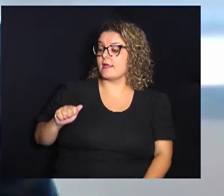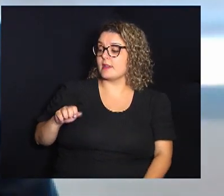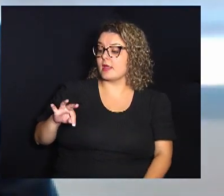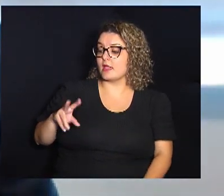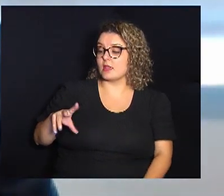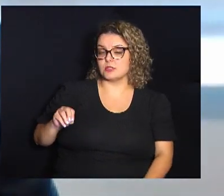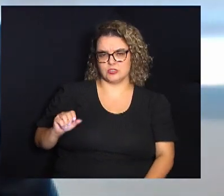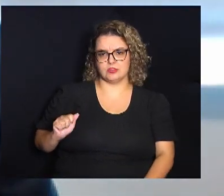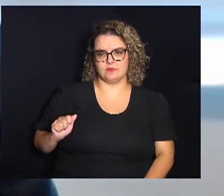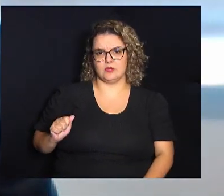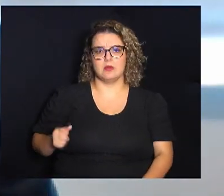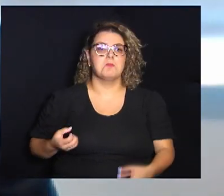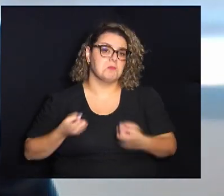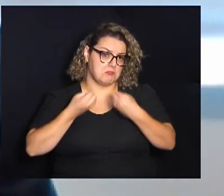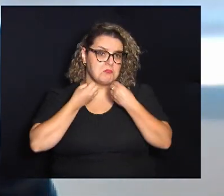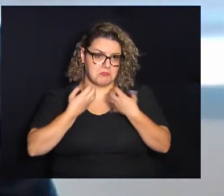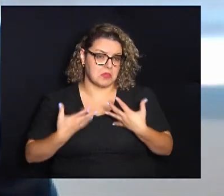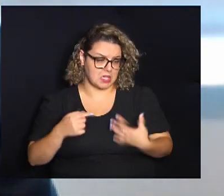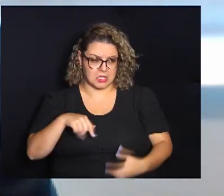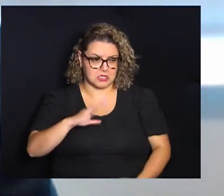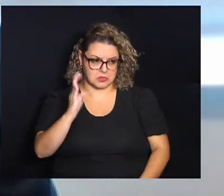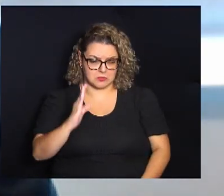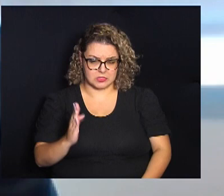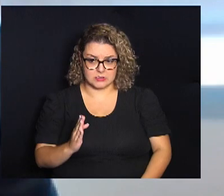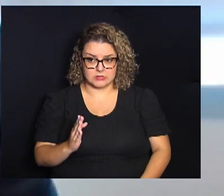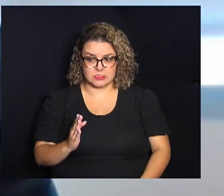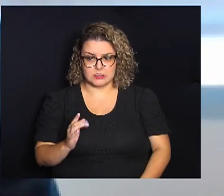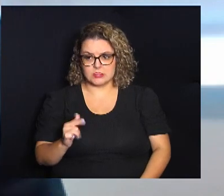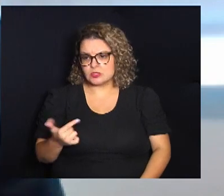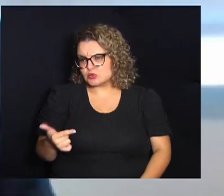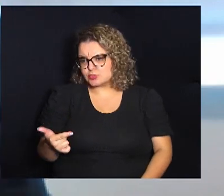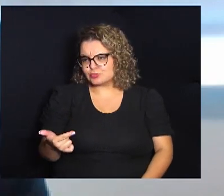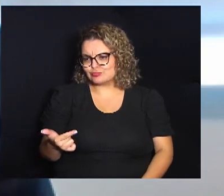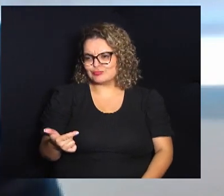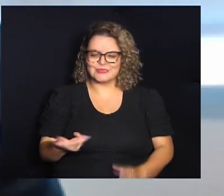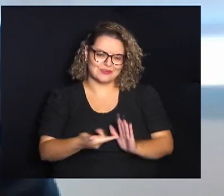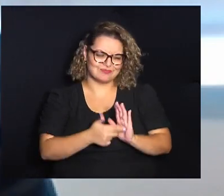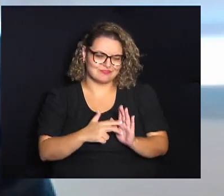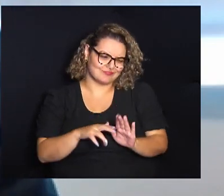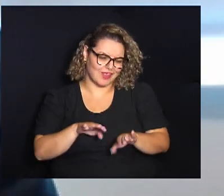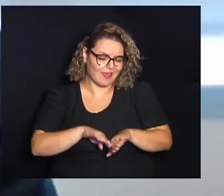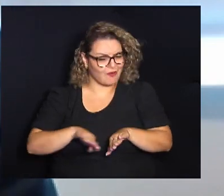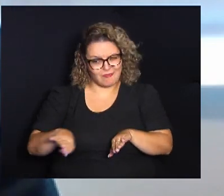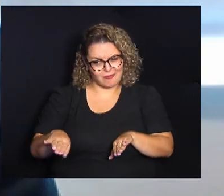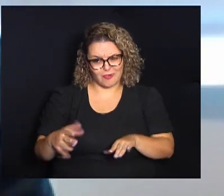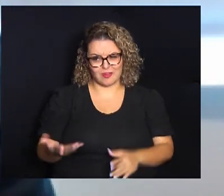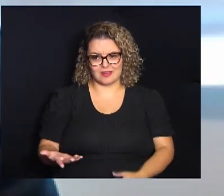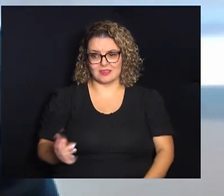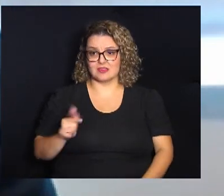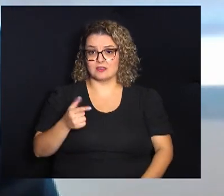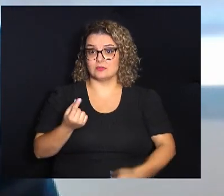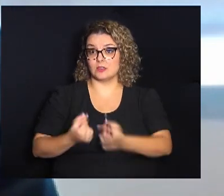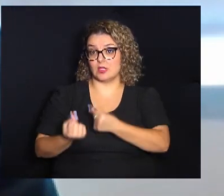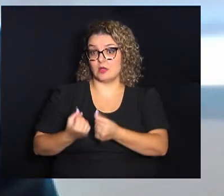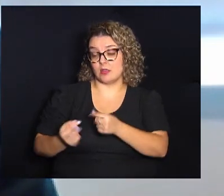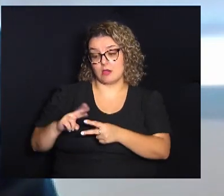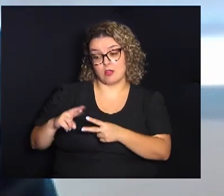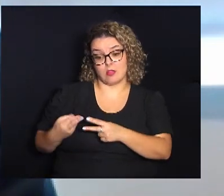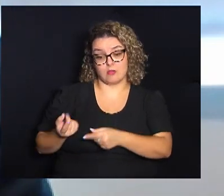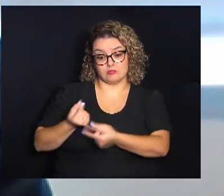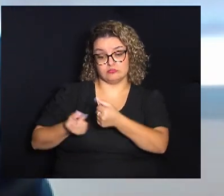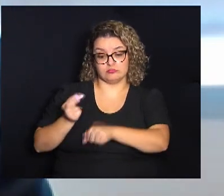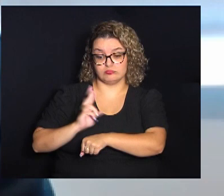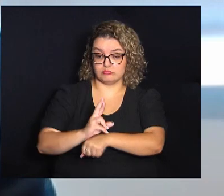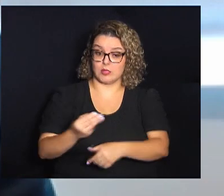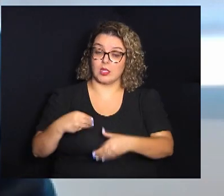Brasil. E aí não fazia sentido, né, a gente ficar de fora disso aí e acabar não captando recursos aqui dentro. E aí a